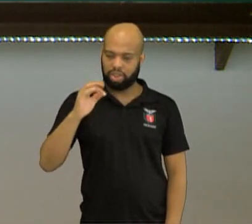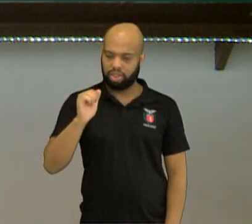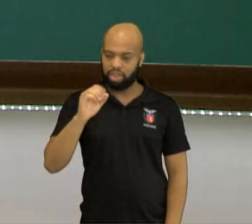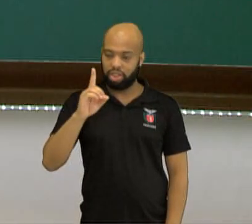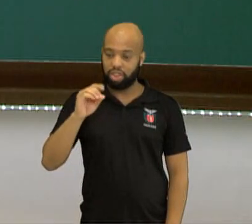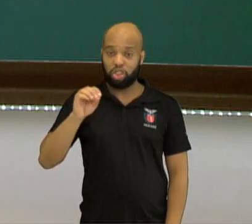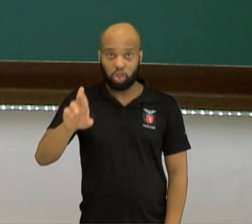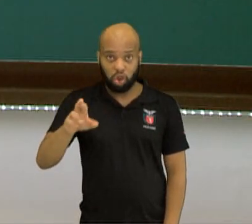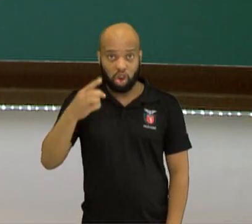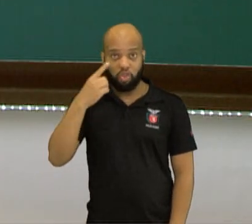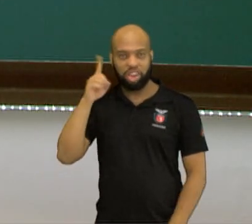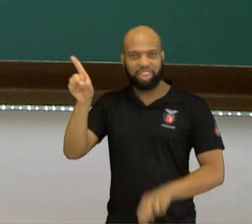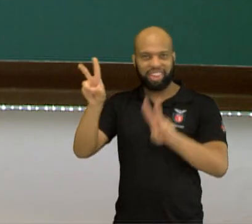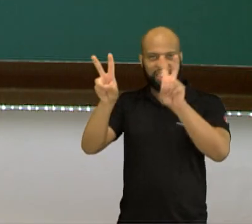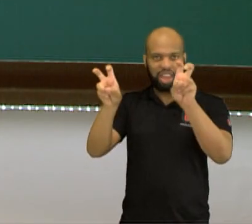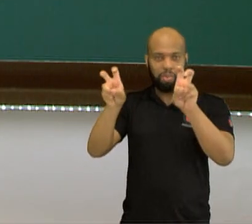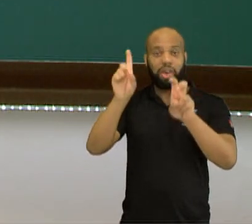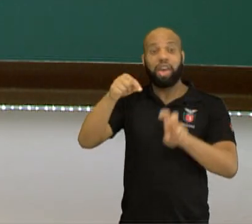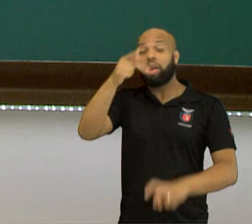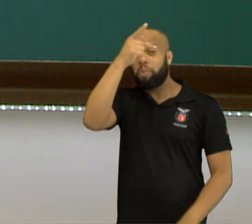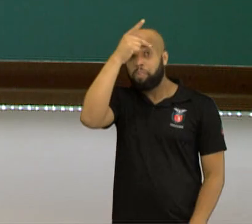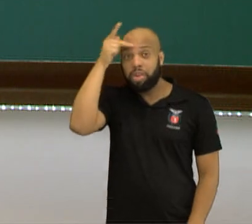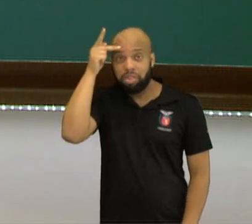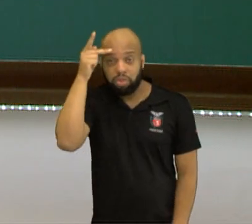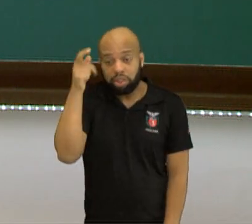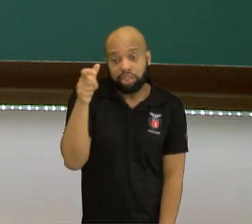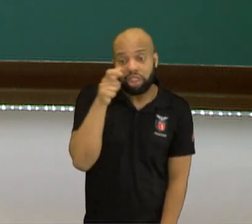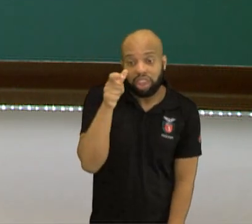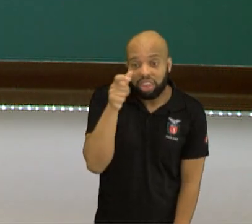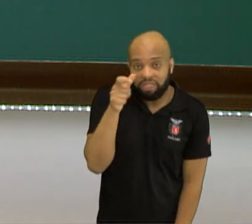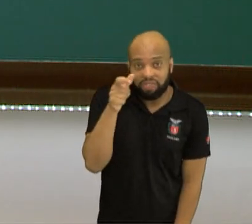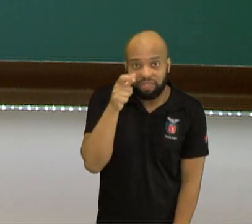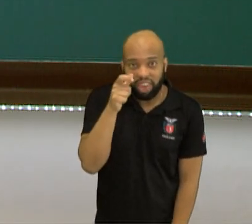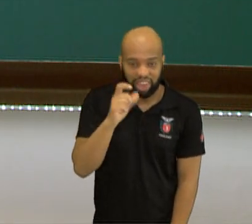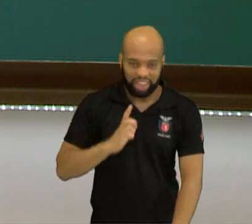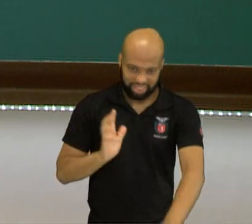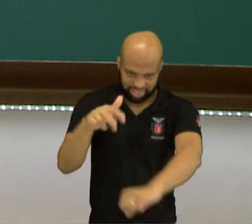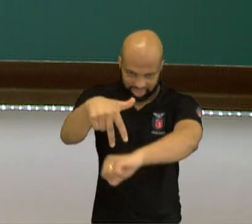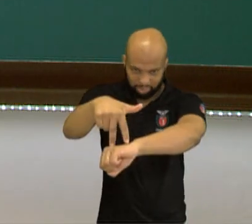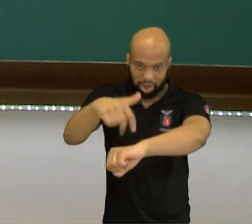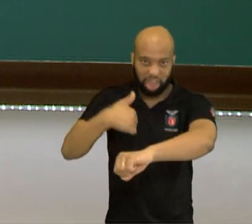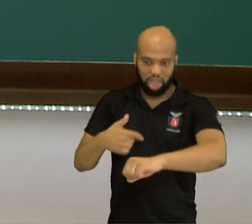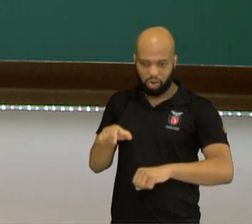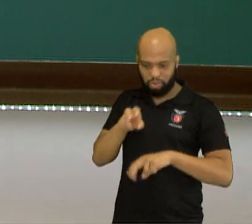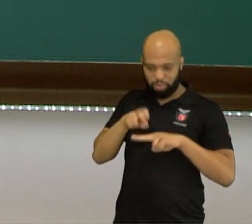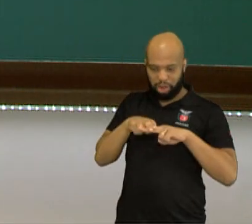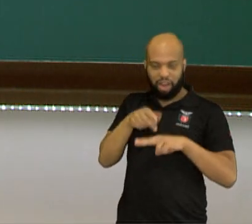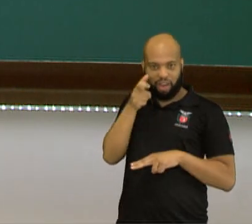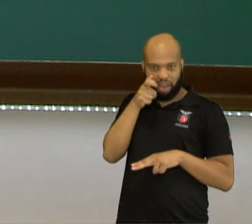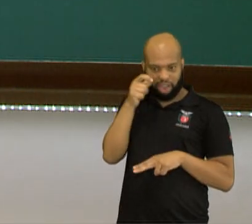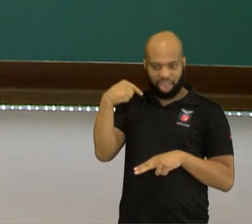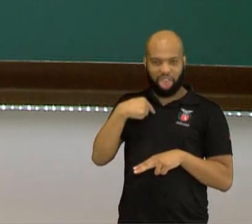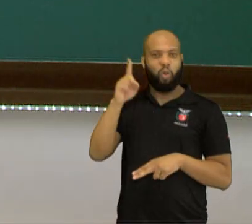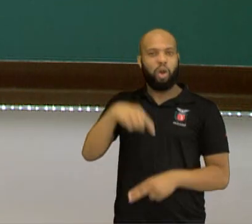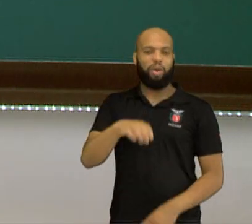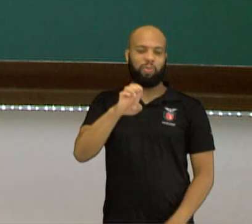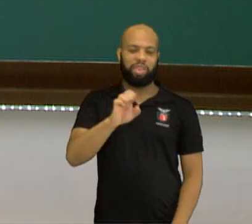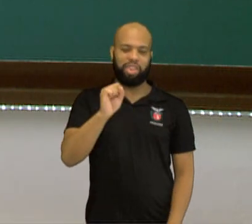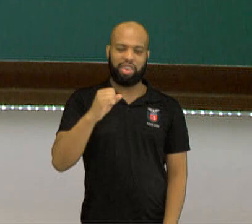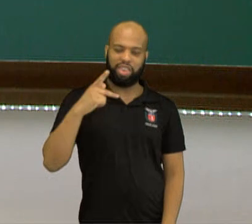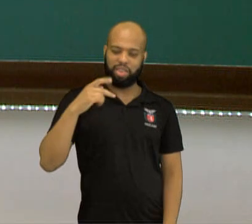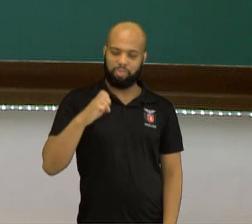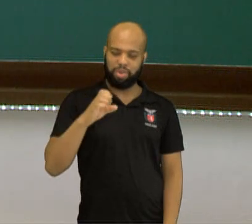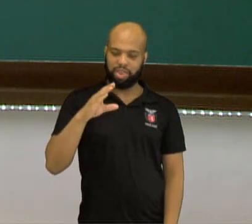É aquele que presencia uma apresentação artística. Mas essa